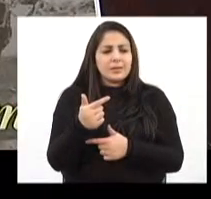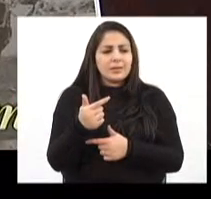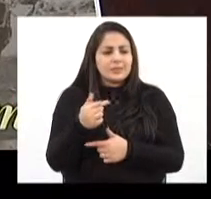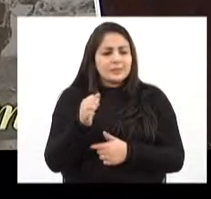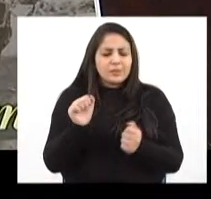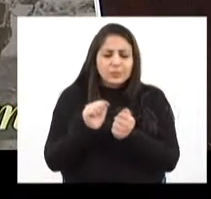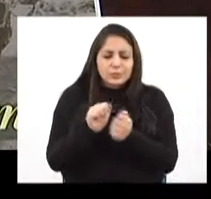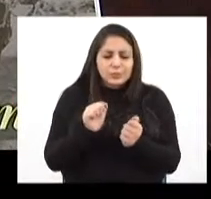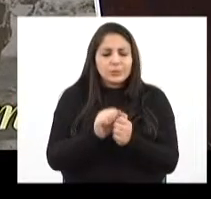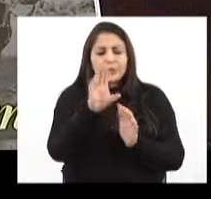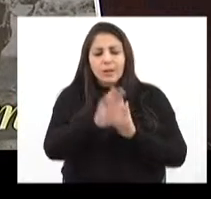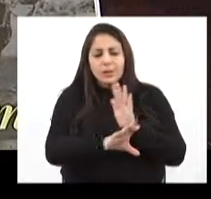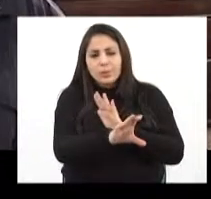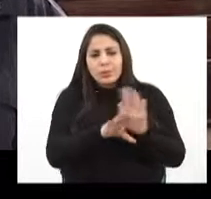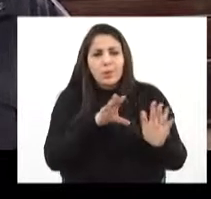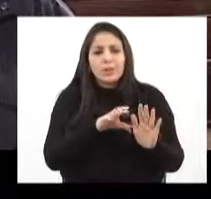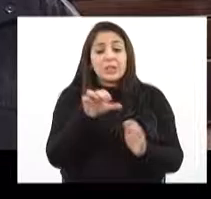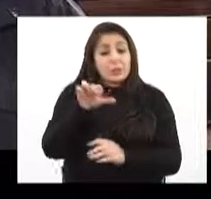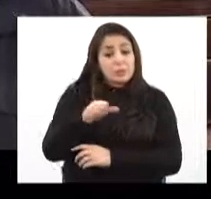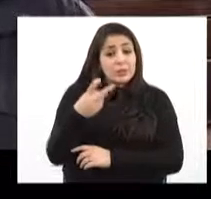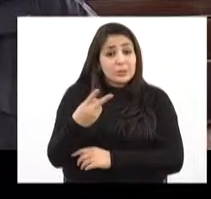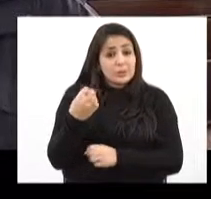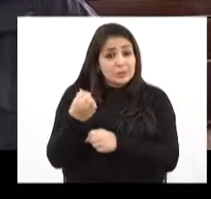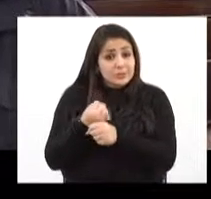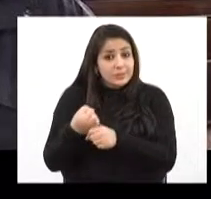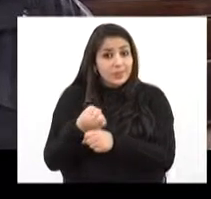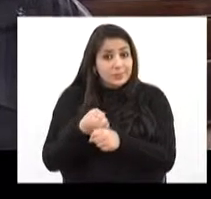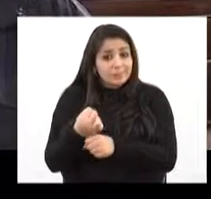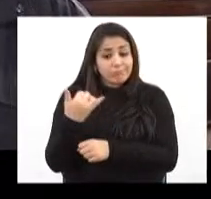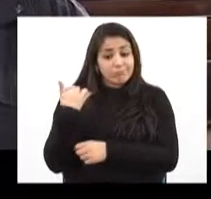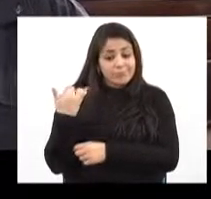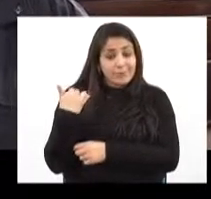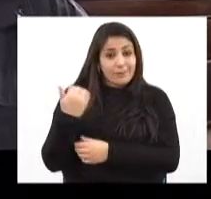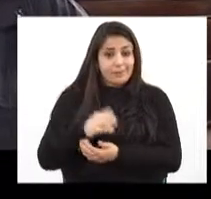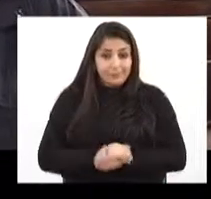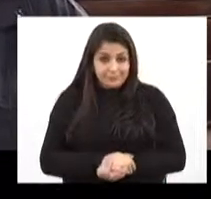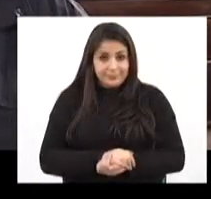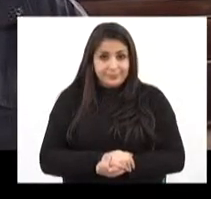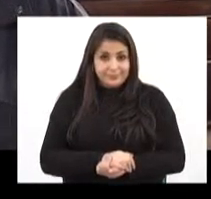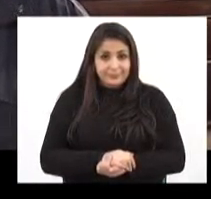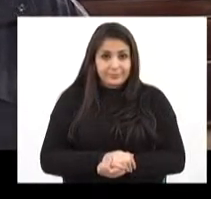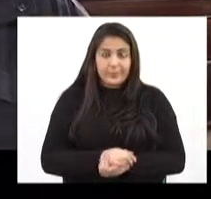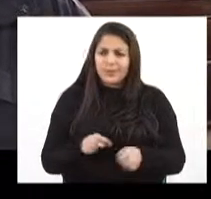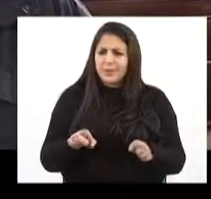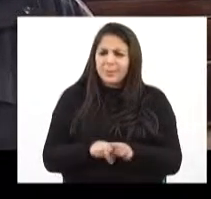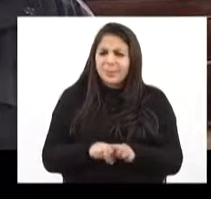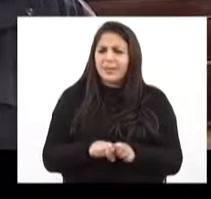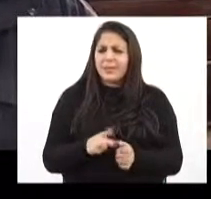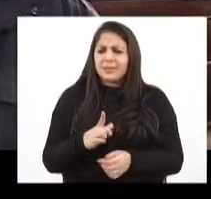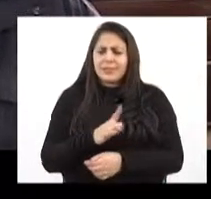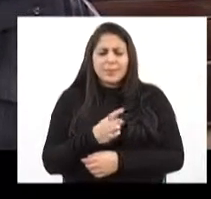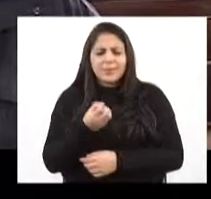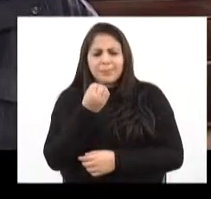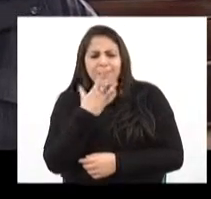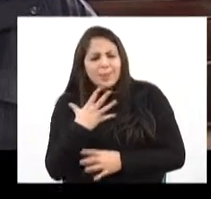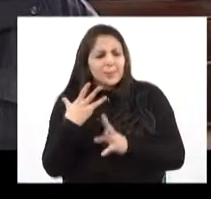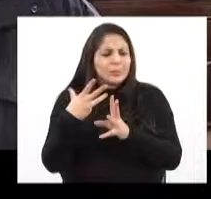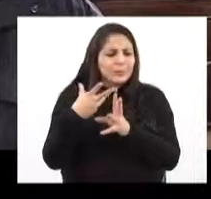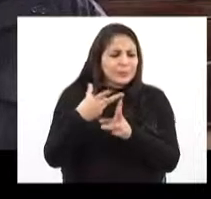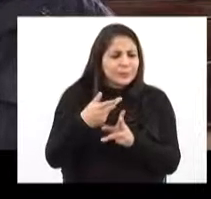católica e a tradição gaúcha. Rezava bem a missa e era muito dado com todo mundo, né?